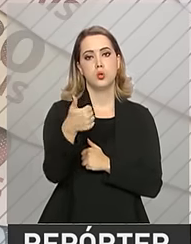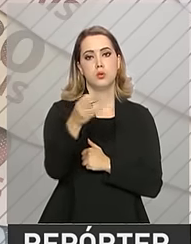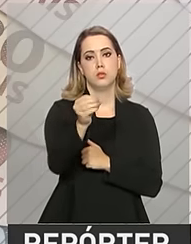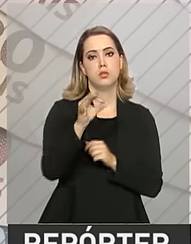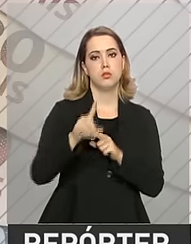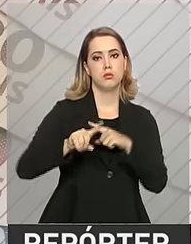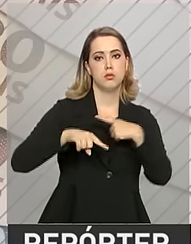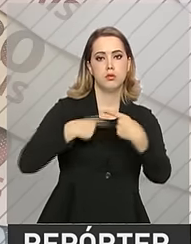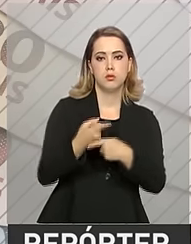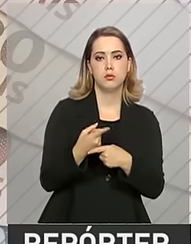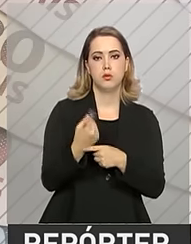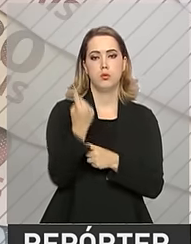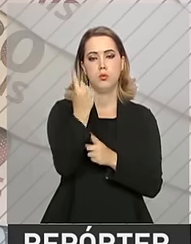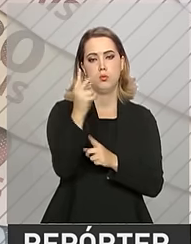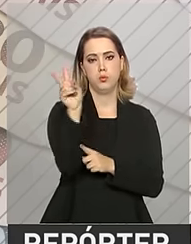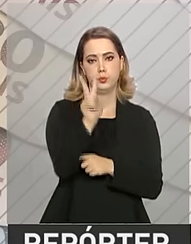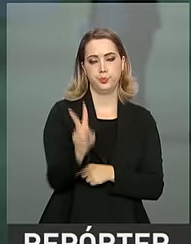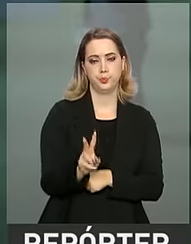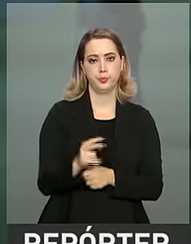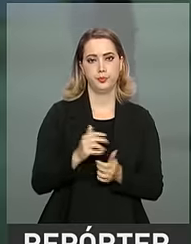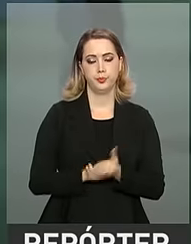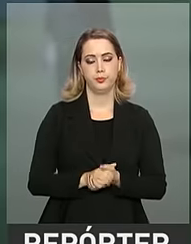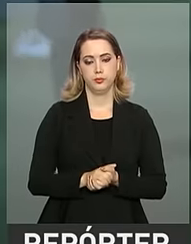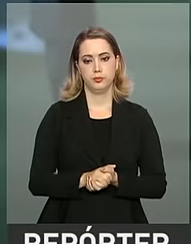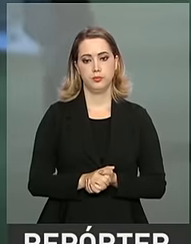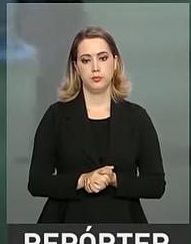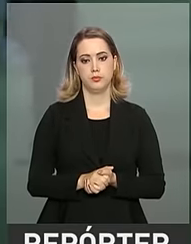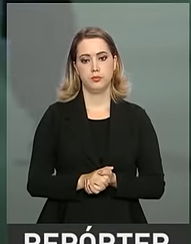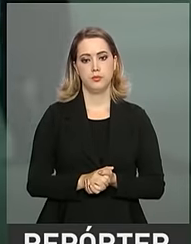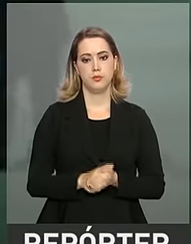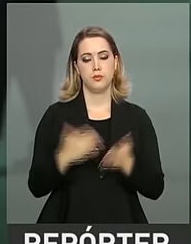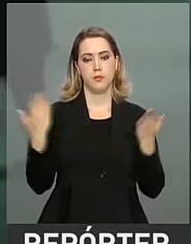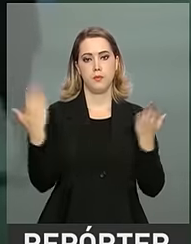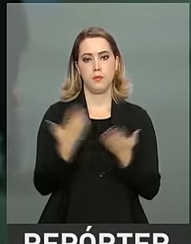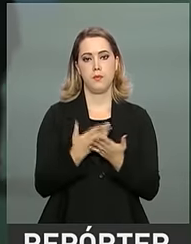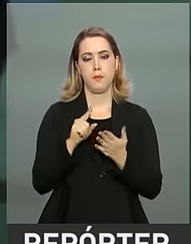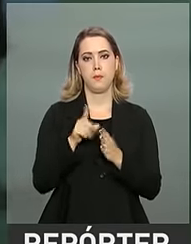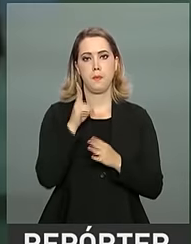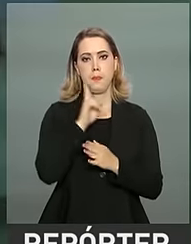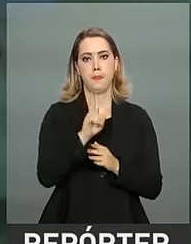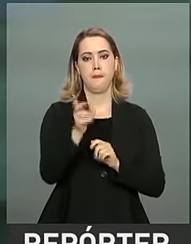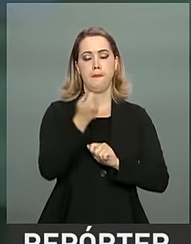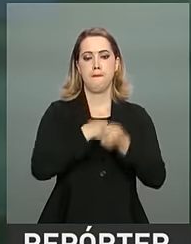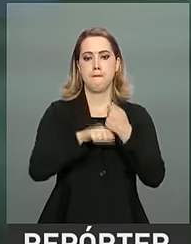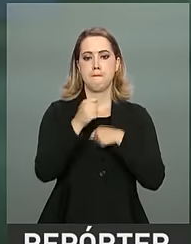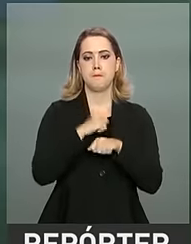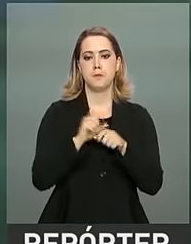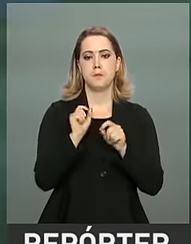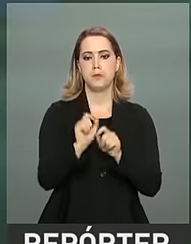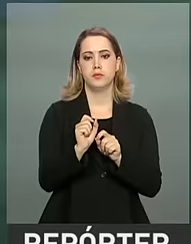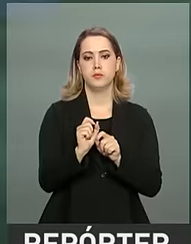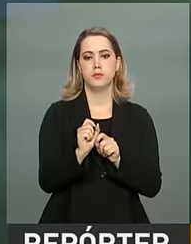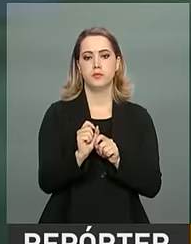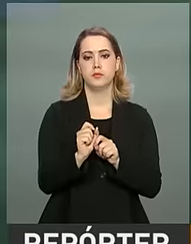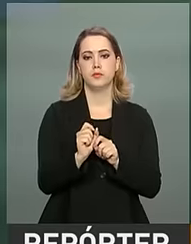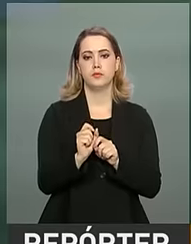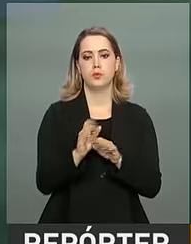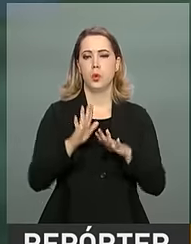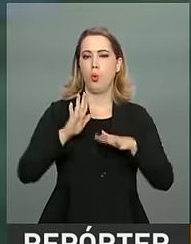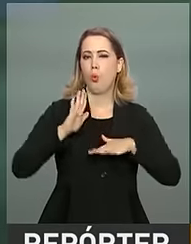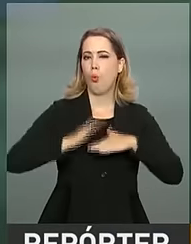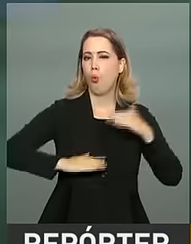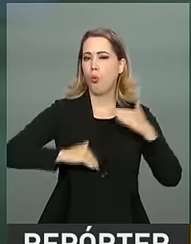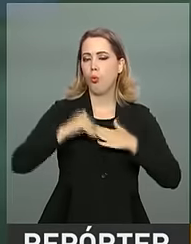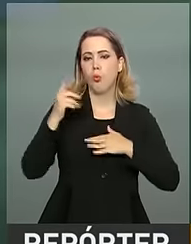mas apenas uma vez a cada mandato agora o orçado vem o financeiro qualquer despesa